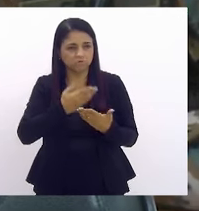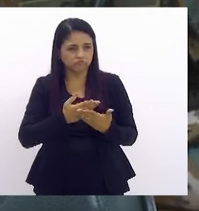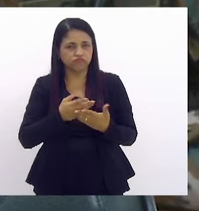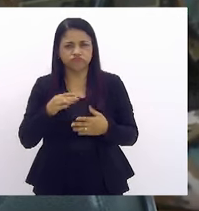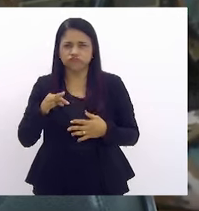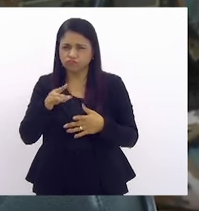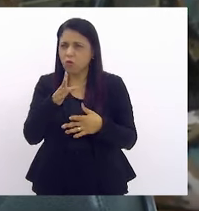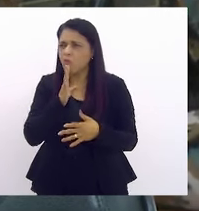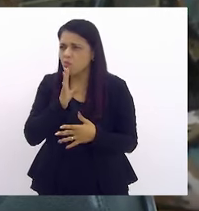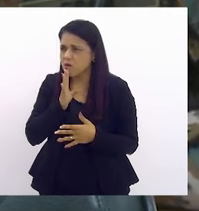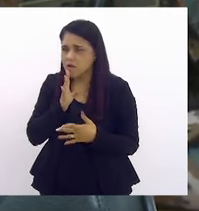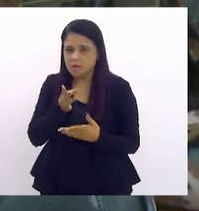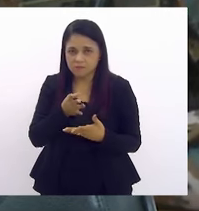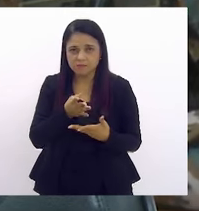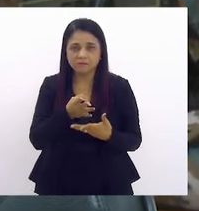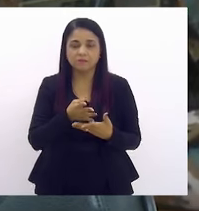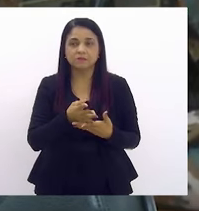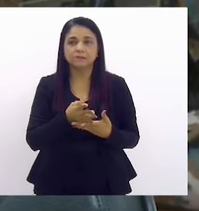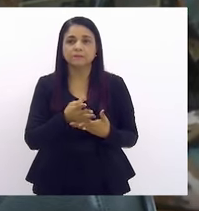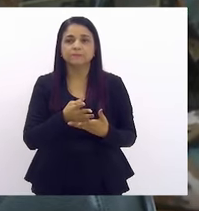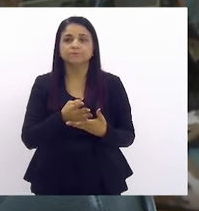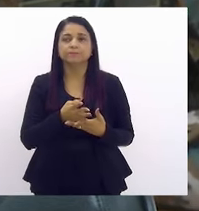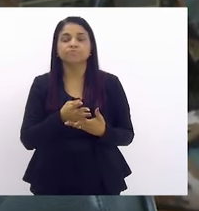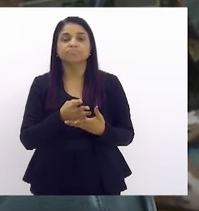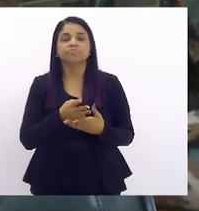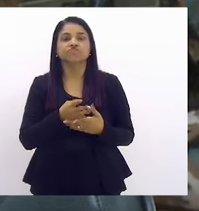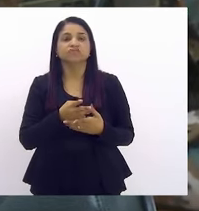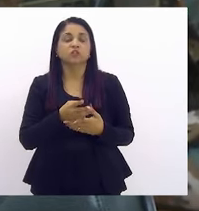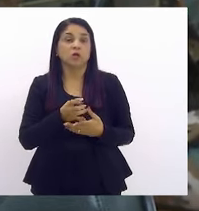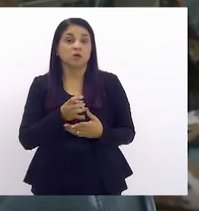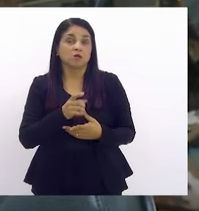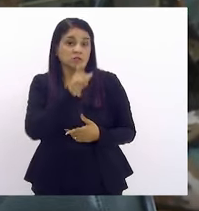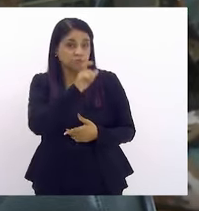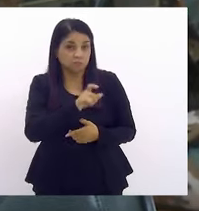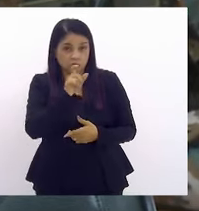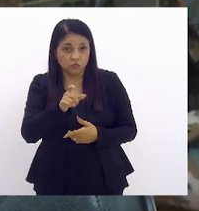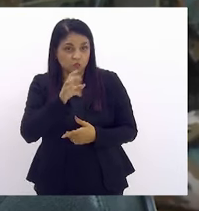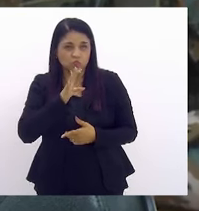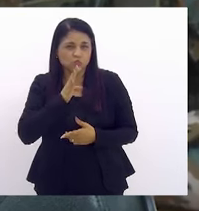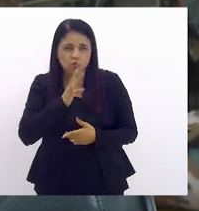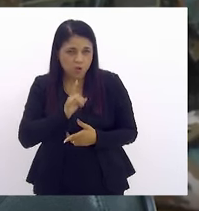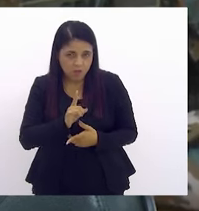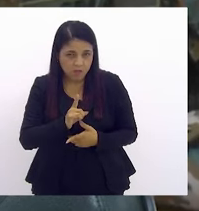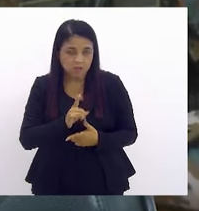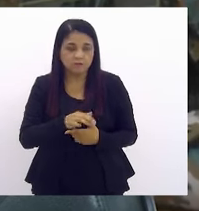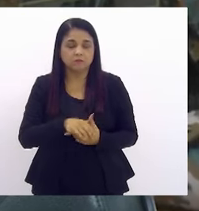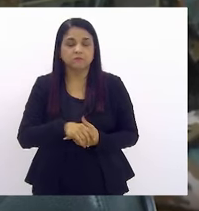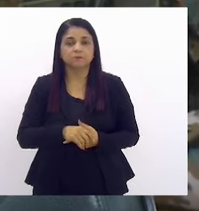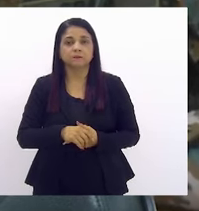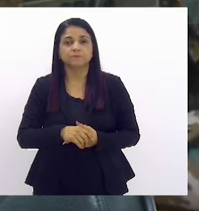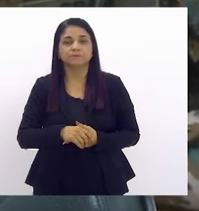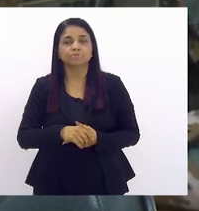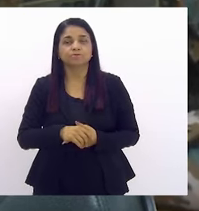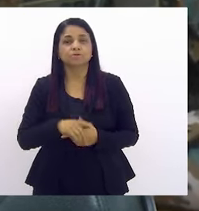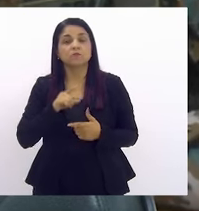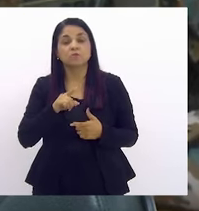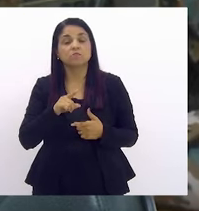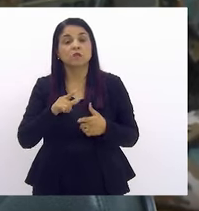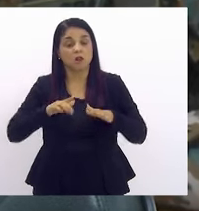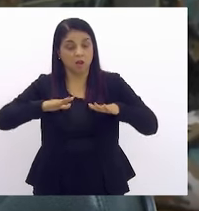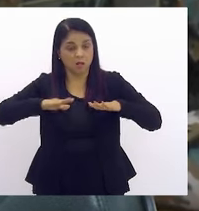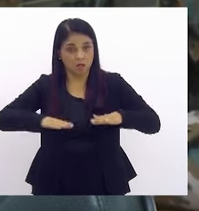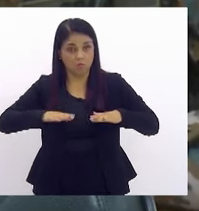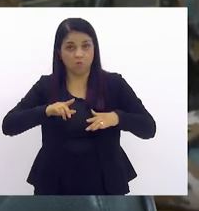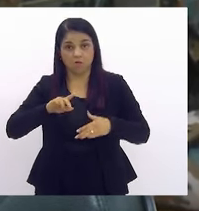tido conhecimento, mas para aqueles que estejam menos familiarizados, trata-se de